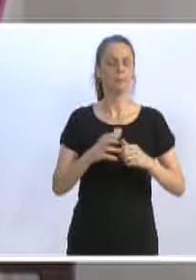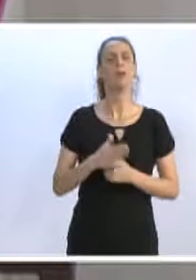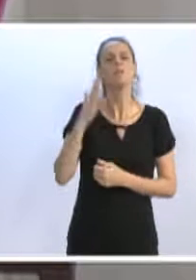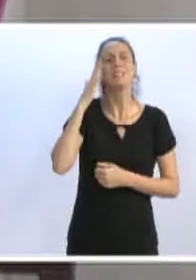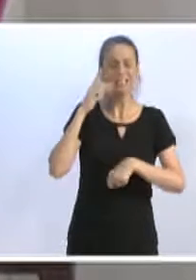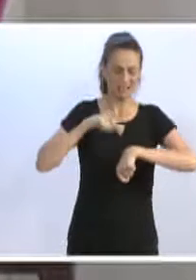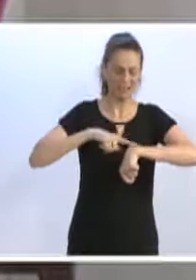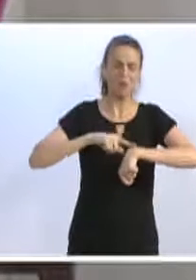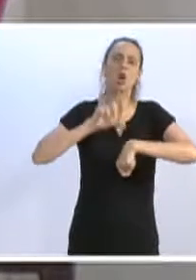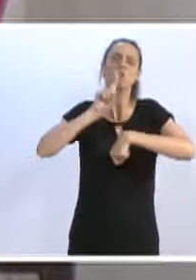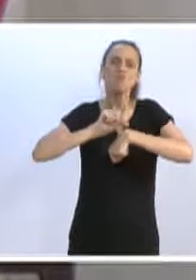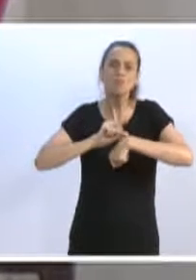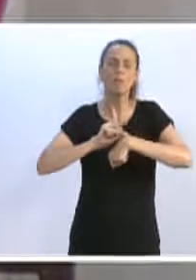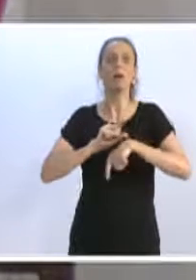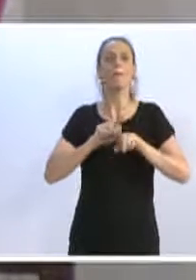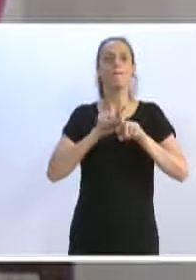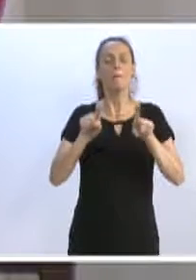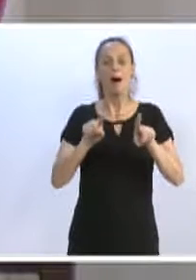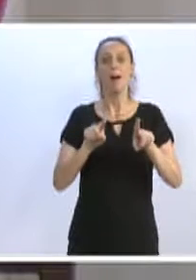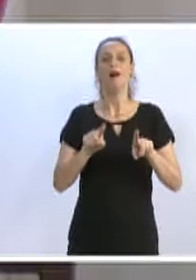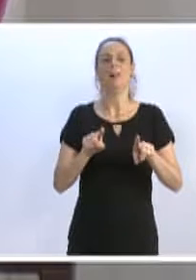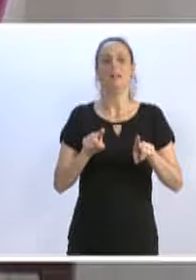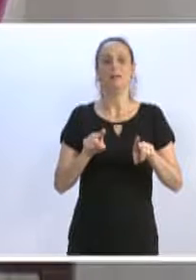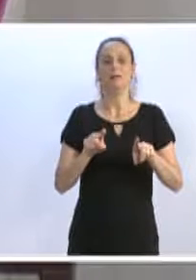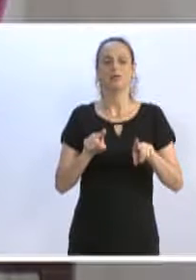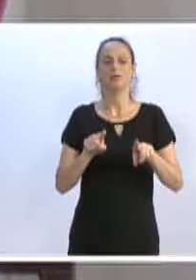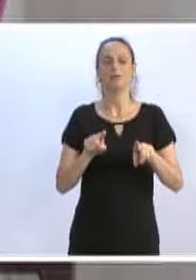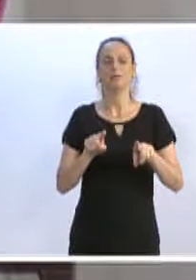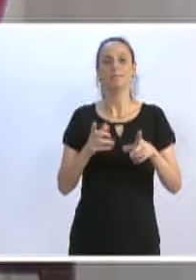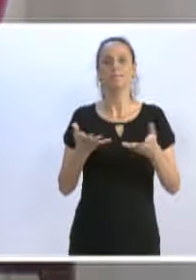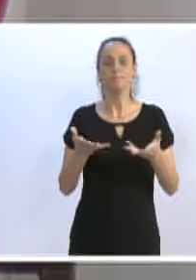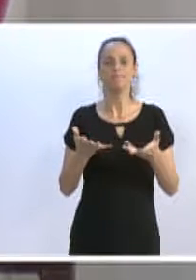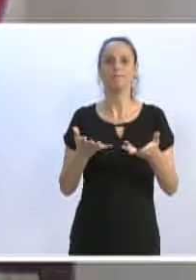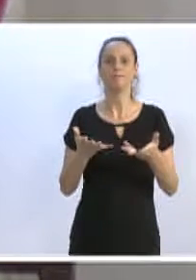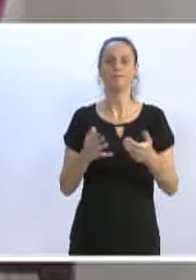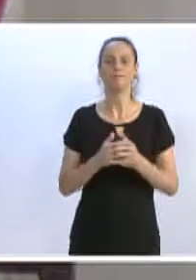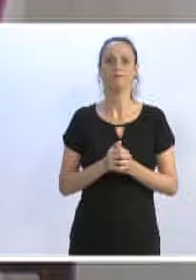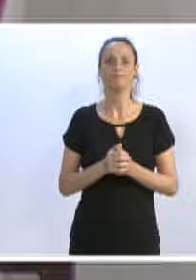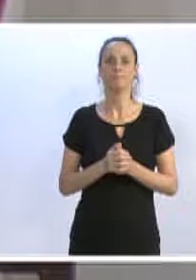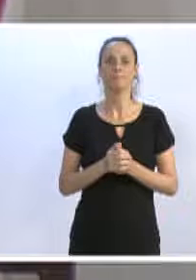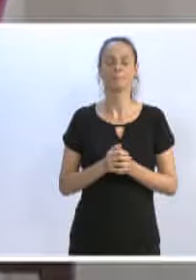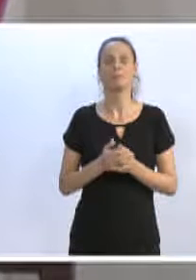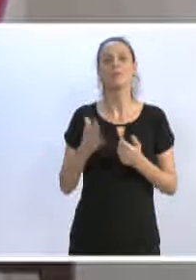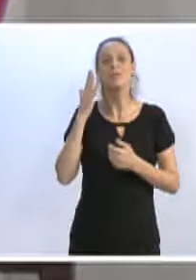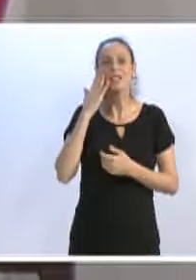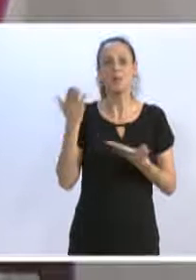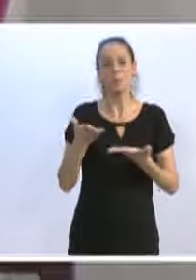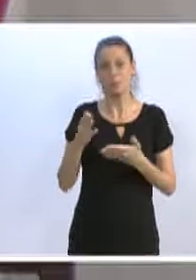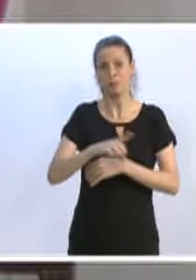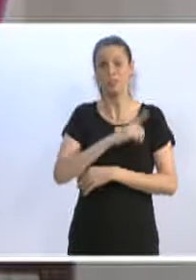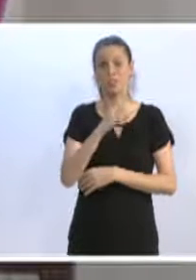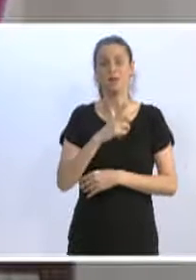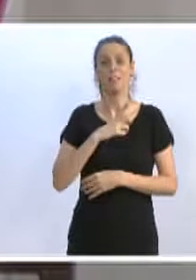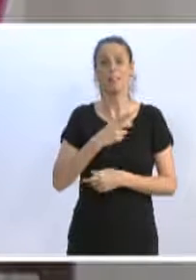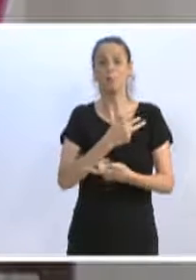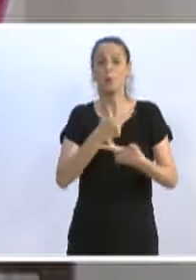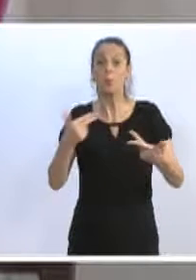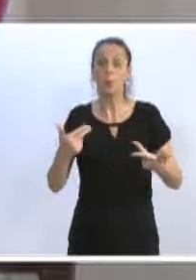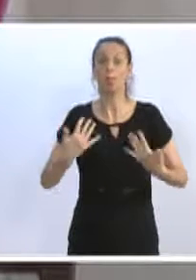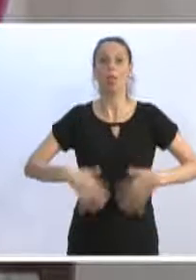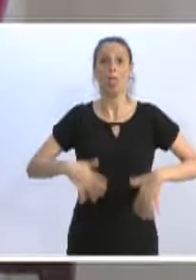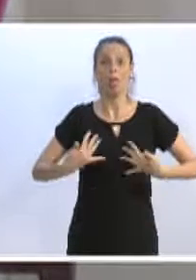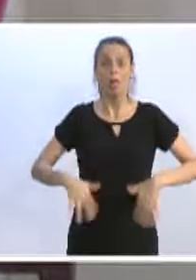pra fazer com que a gente tenha a disponibilidade prevista por pelo dia de hoje e não ter os apartes